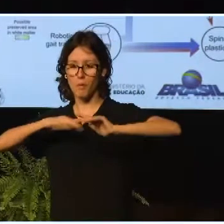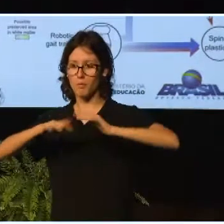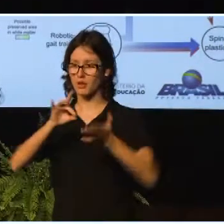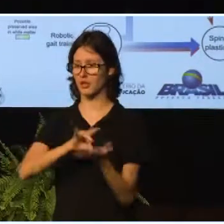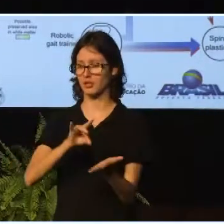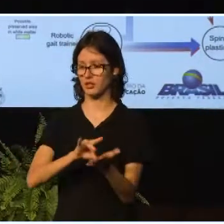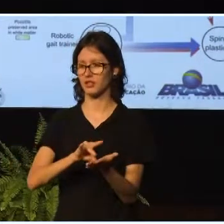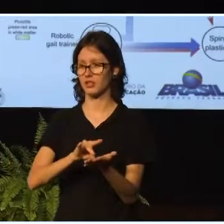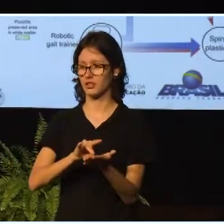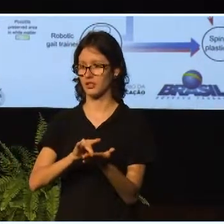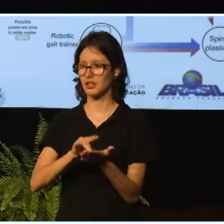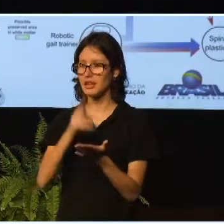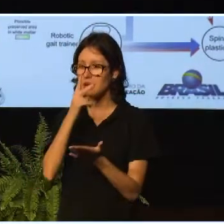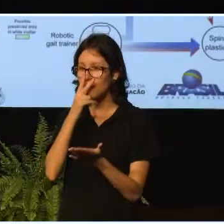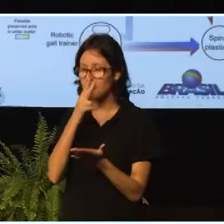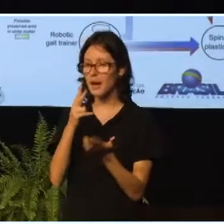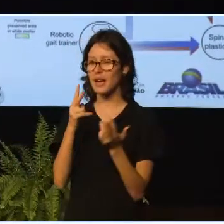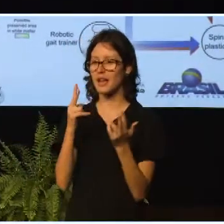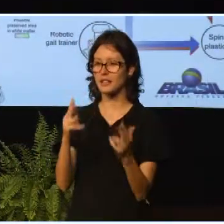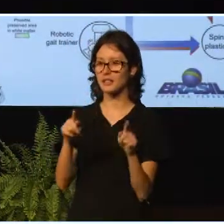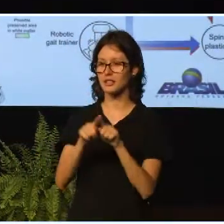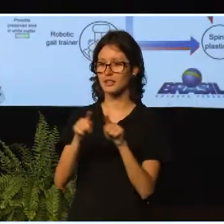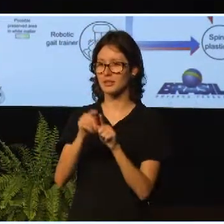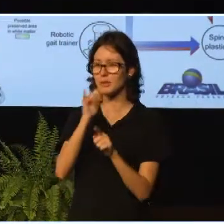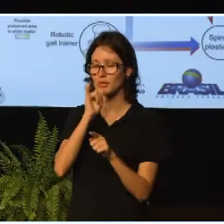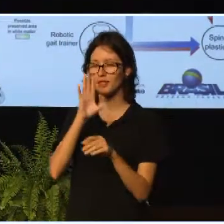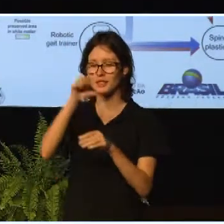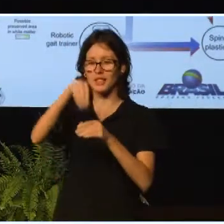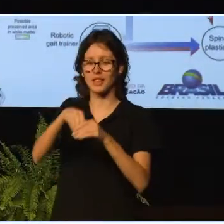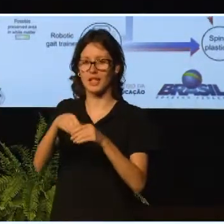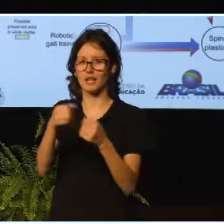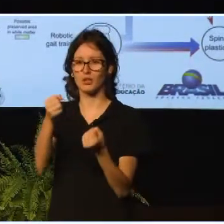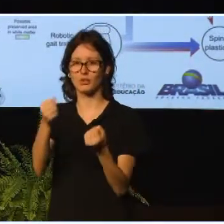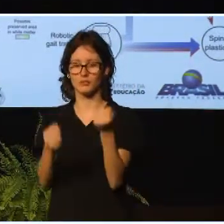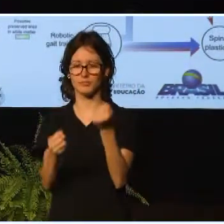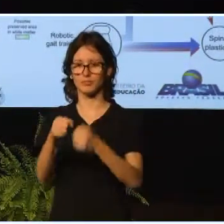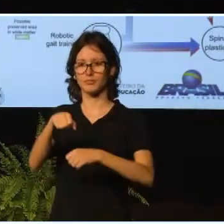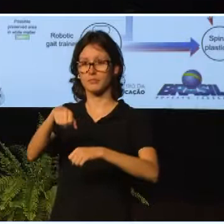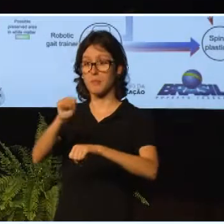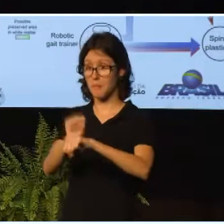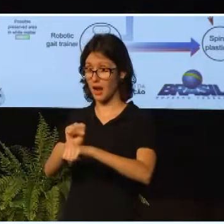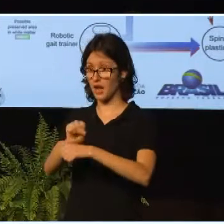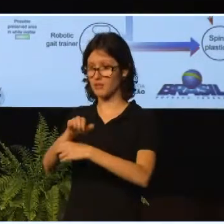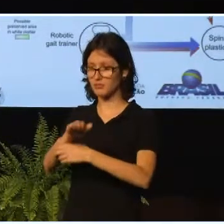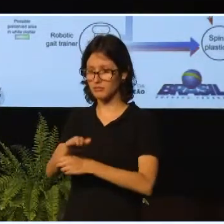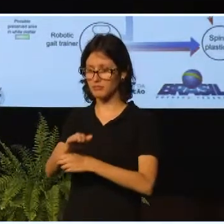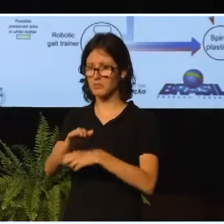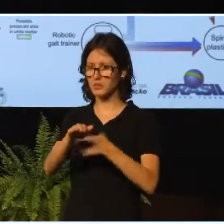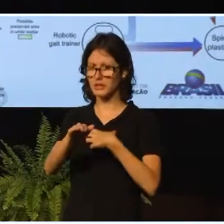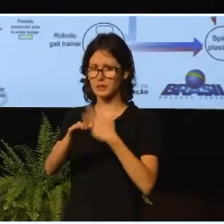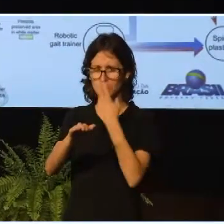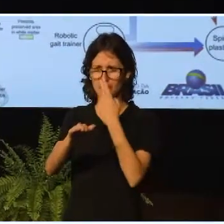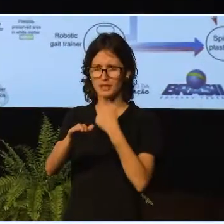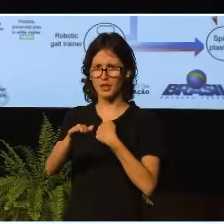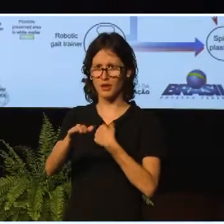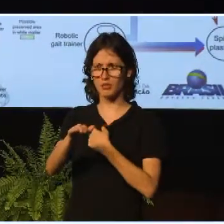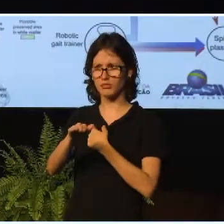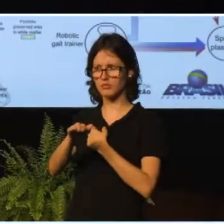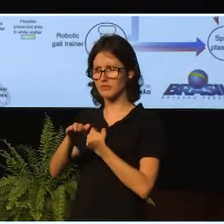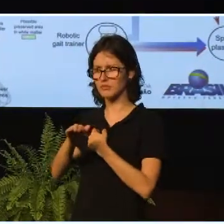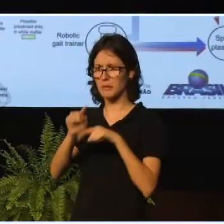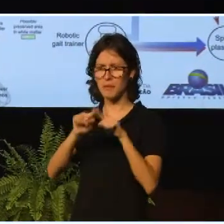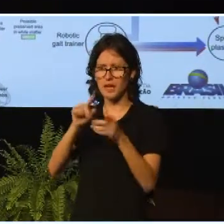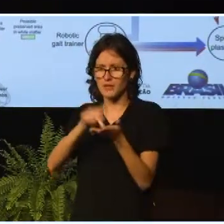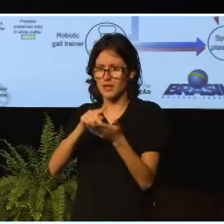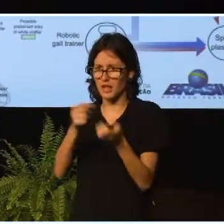verdade. Parecido com aquela sensação quando você está no carro e o ônibus se mexe, você tem a sensação de fato. Então, quando você cria isso com